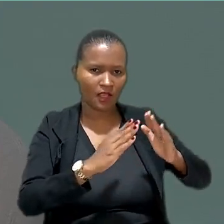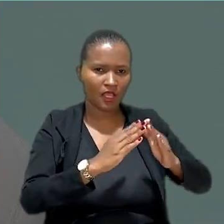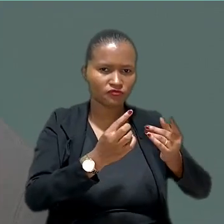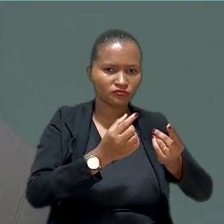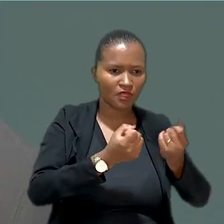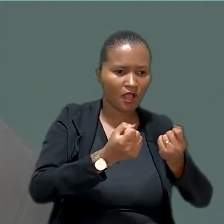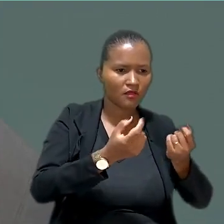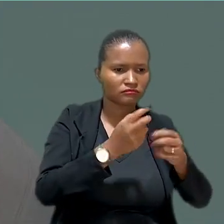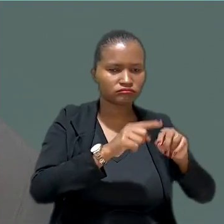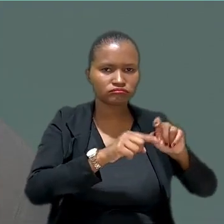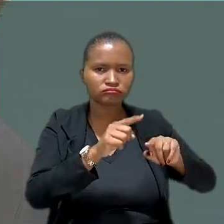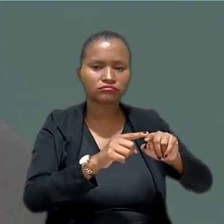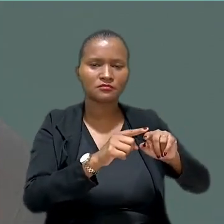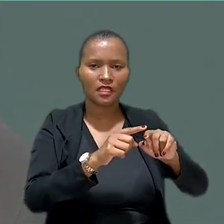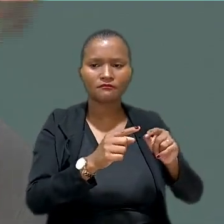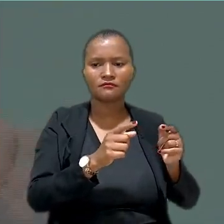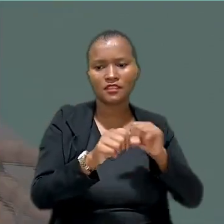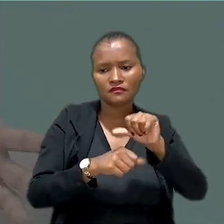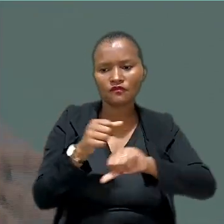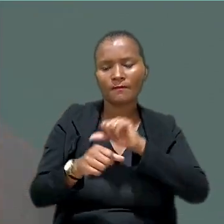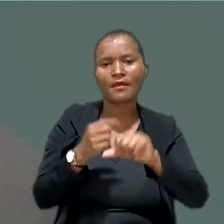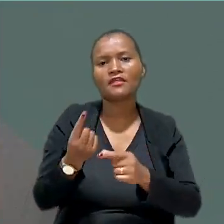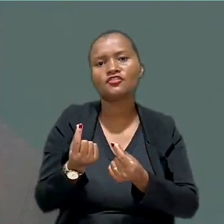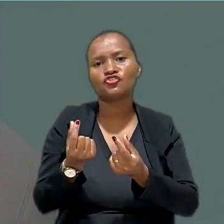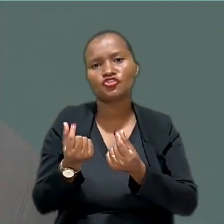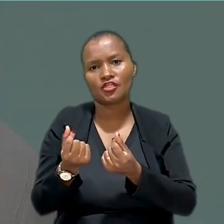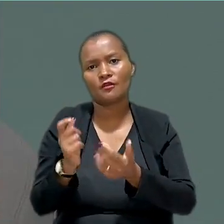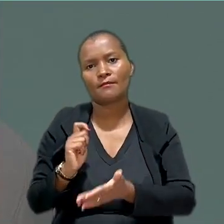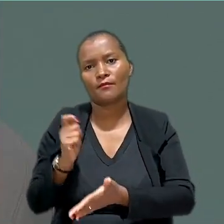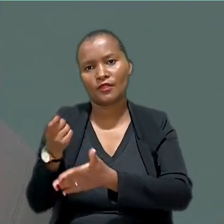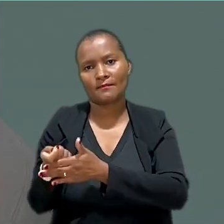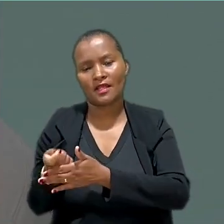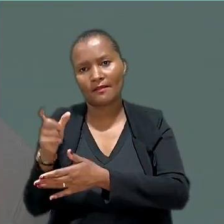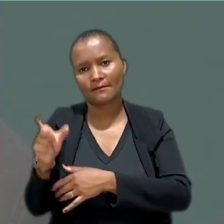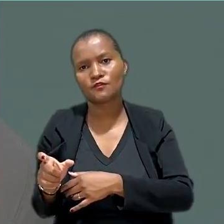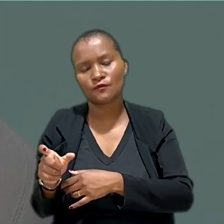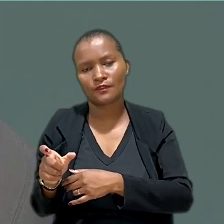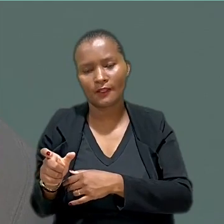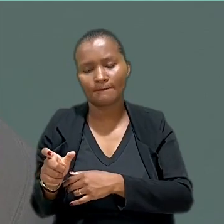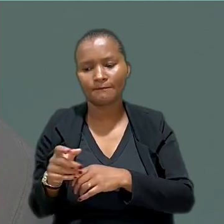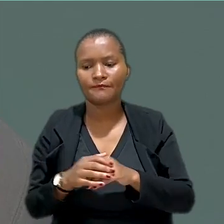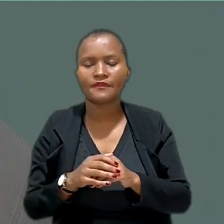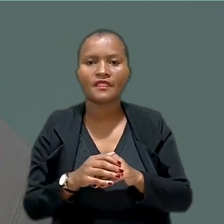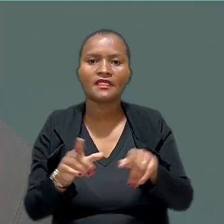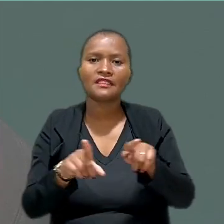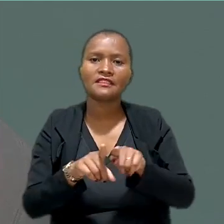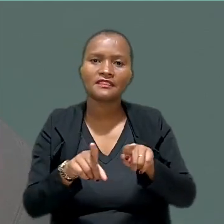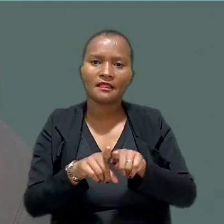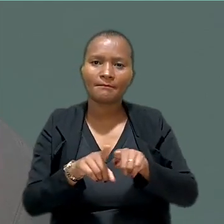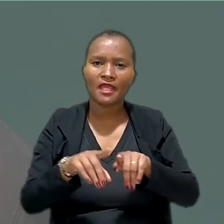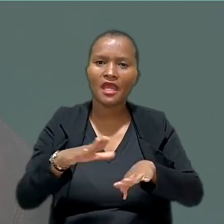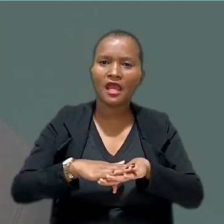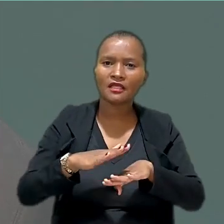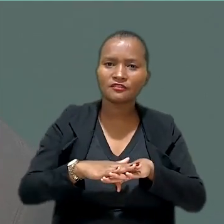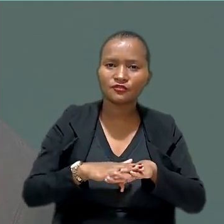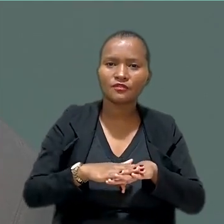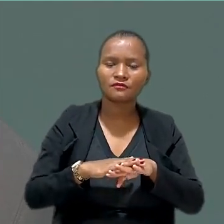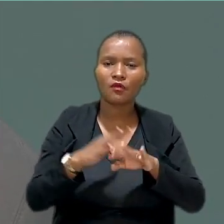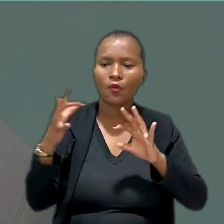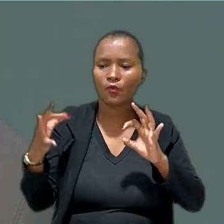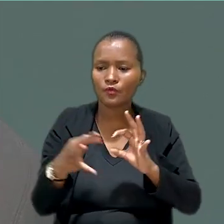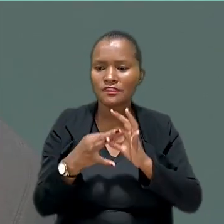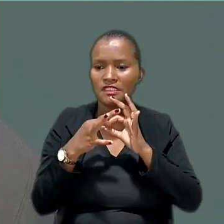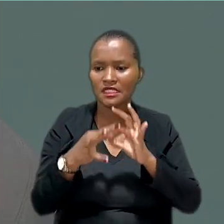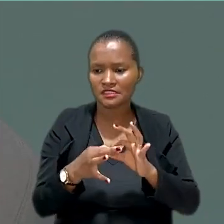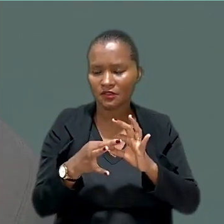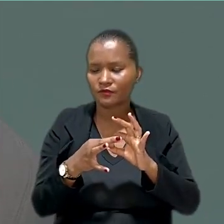São maratonas voltadas para identificar patrimônio e vender bens. Temos as ações, como eu falei há pouco, de